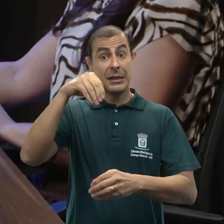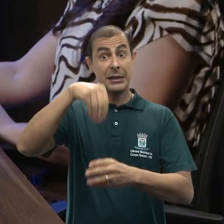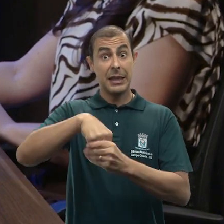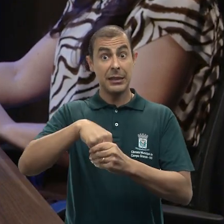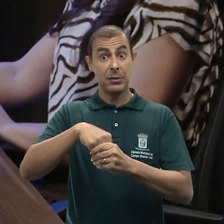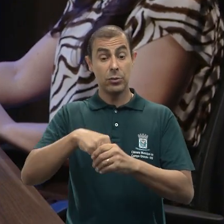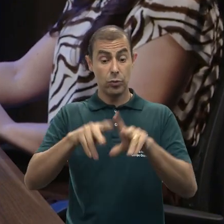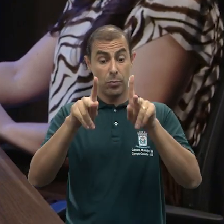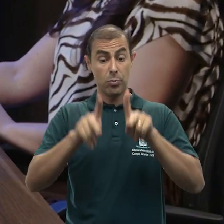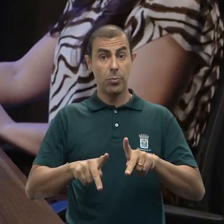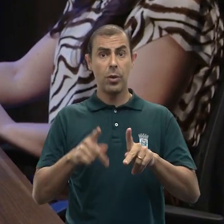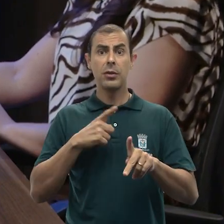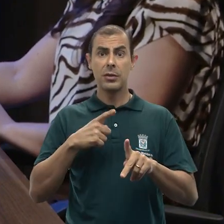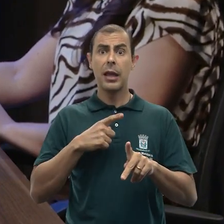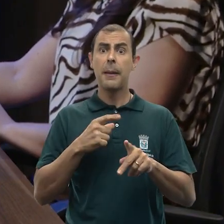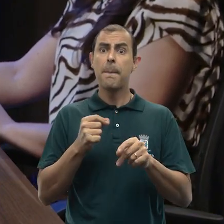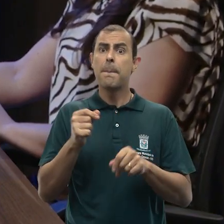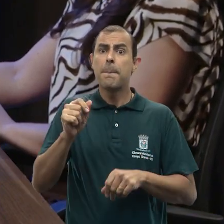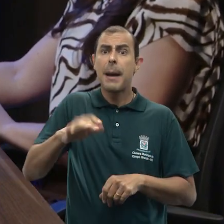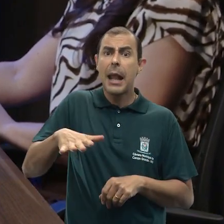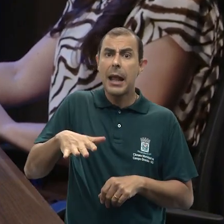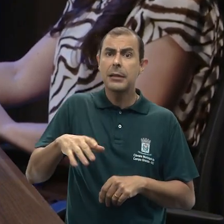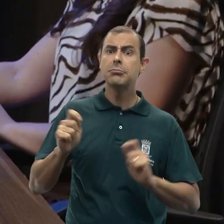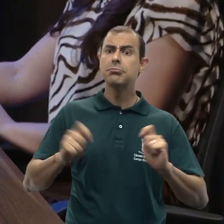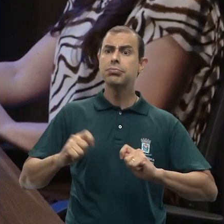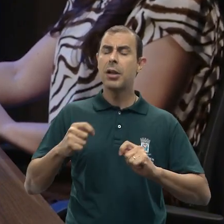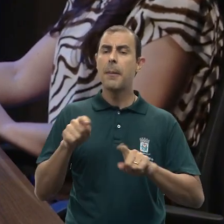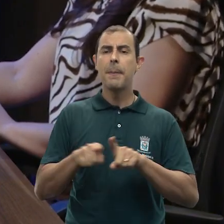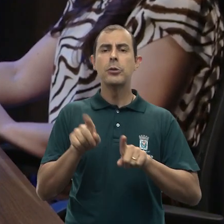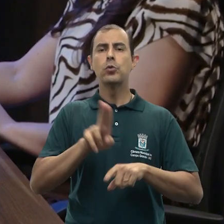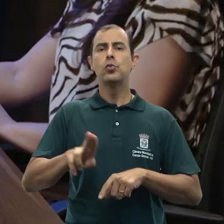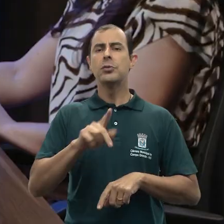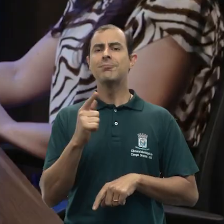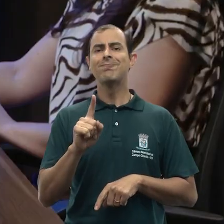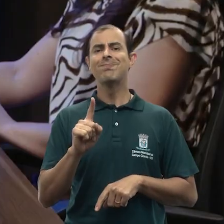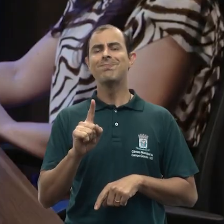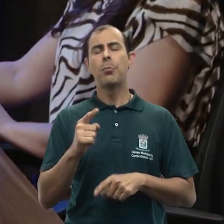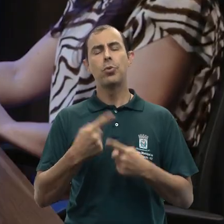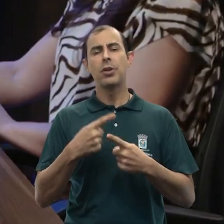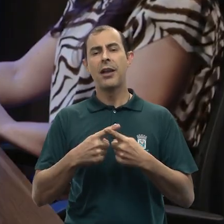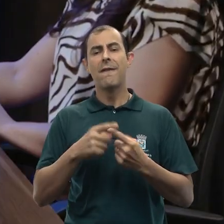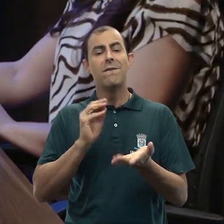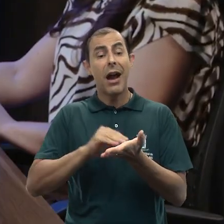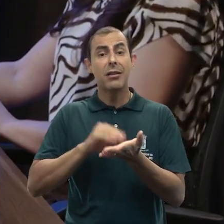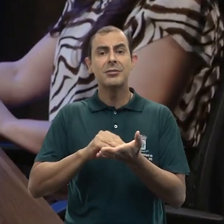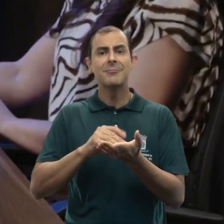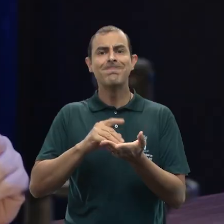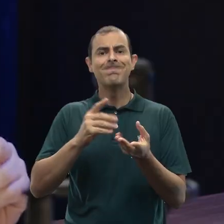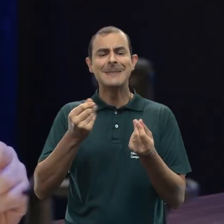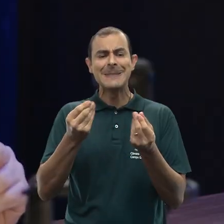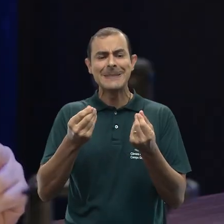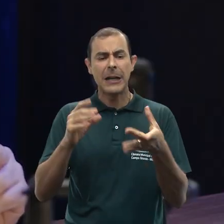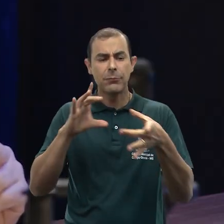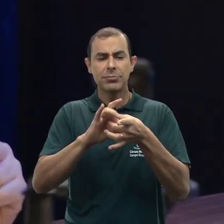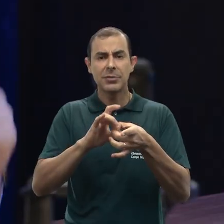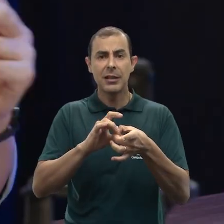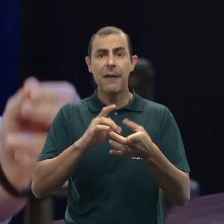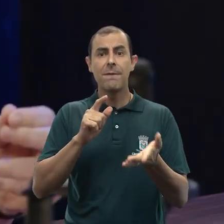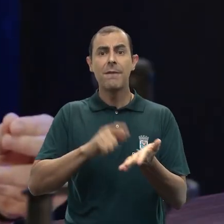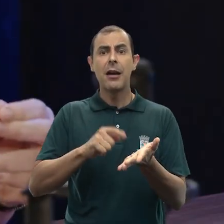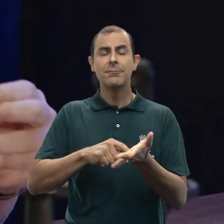que não é efetivado por falta de lógica, por falta de conexão entre quem tem e quem precisa. E quando você